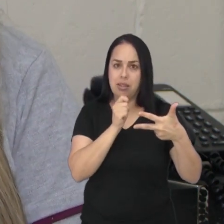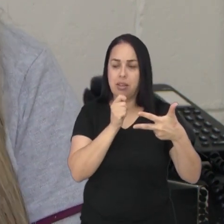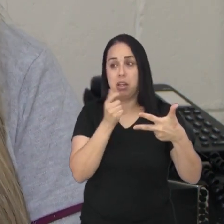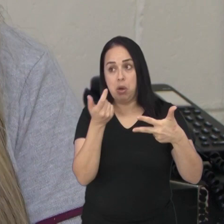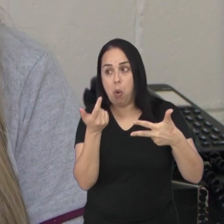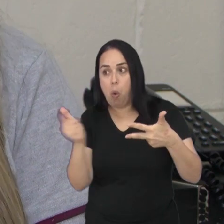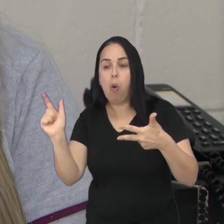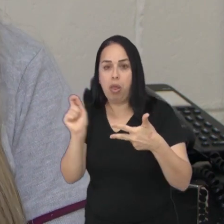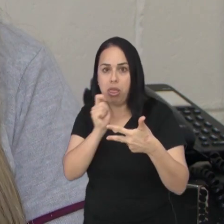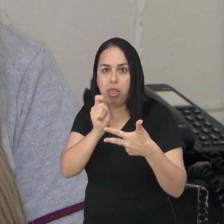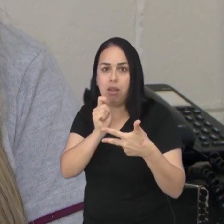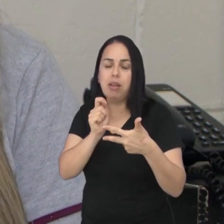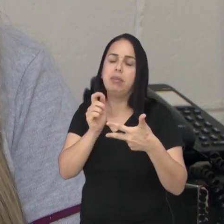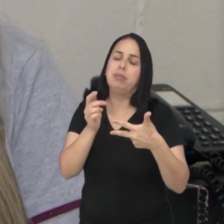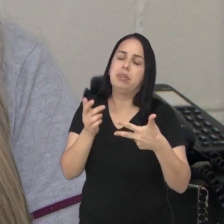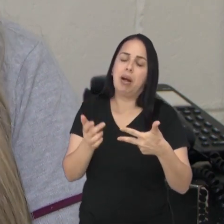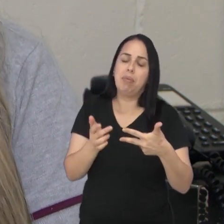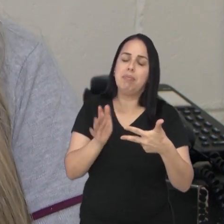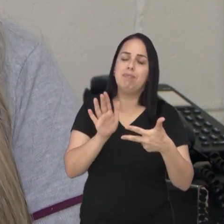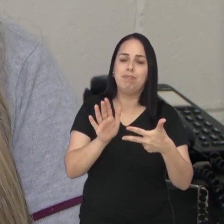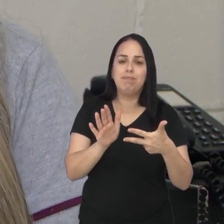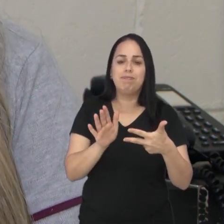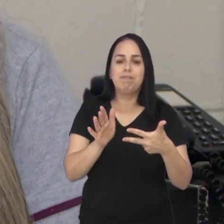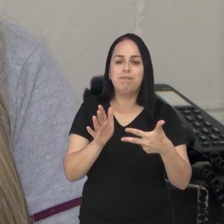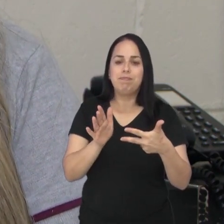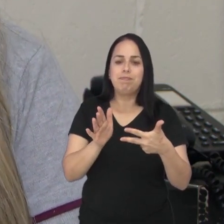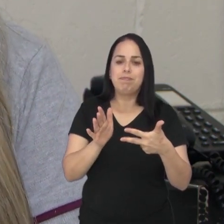emprego fora esse. Então, para mim,